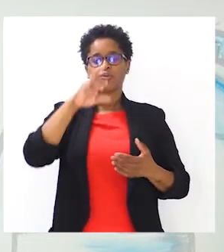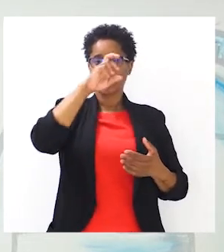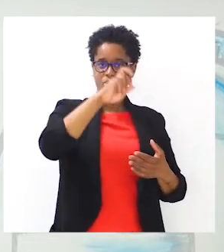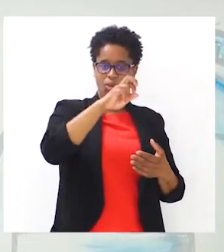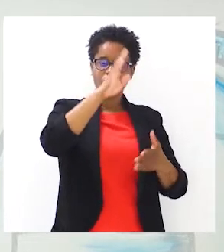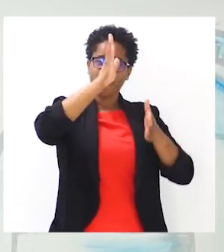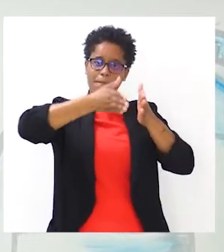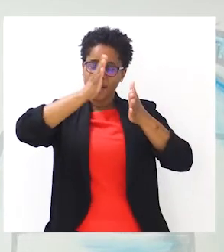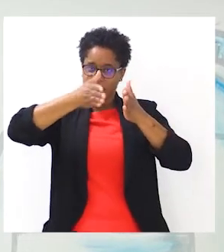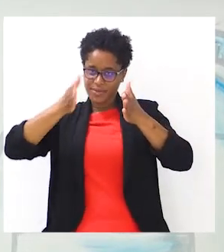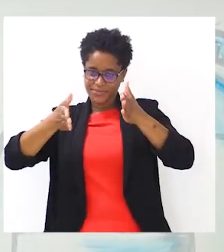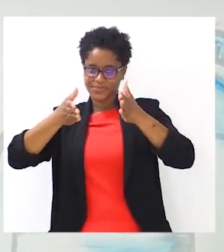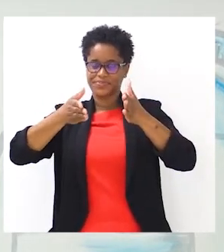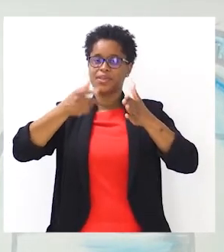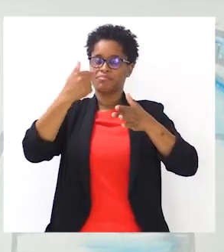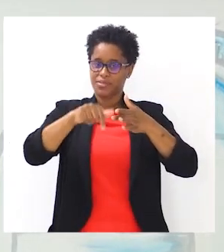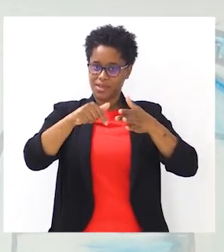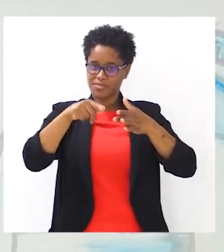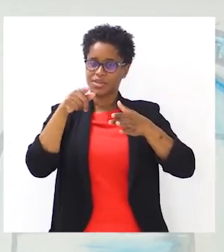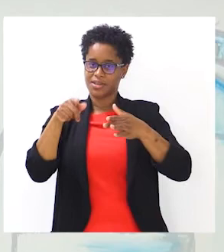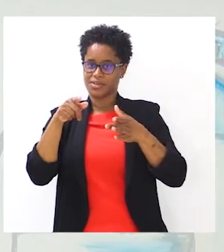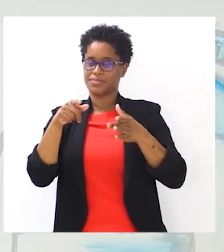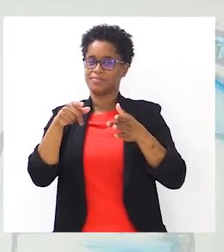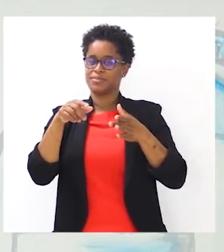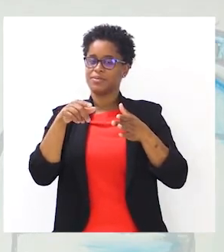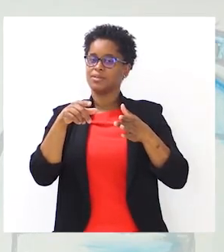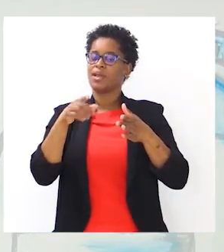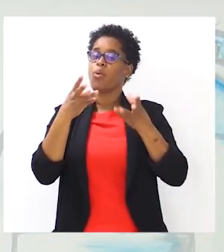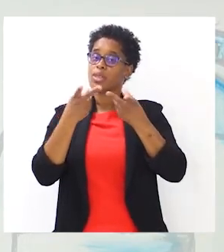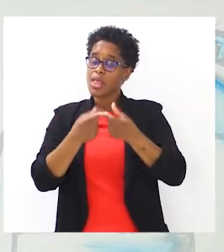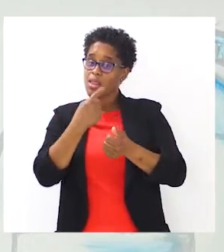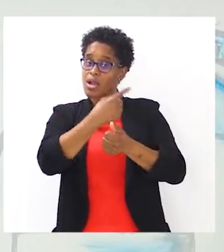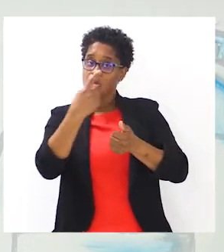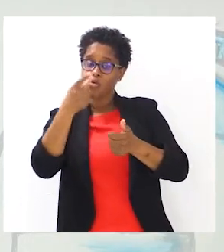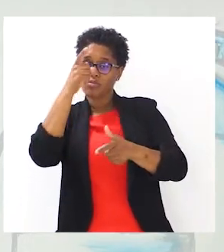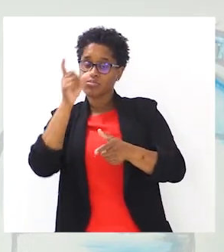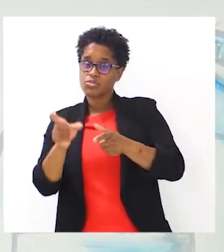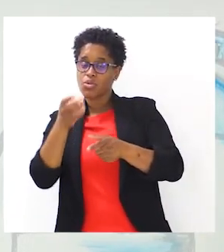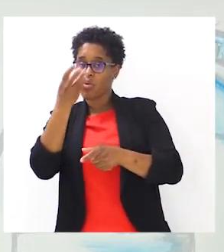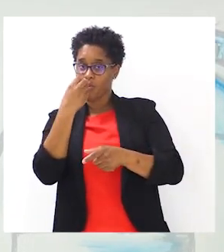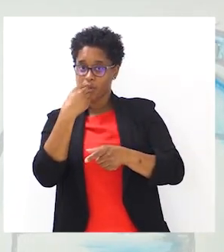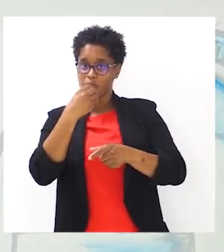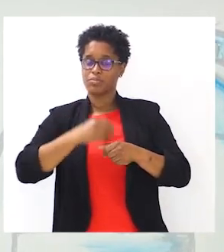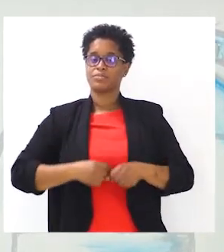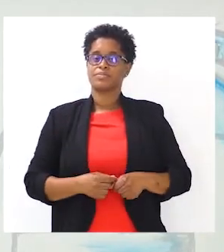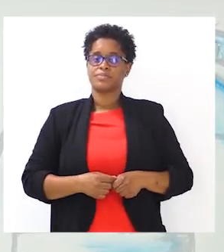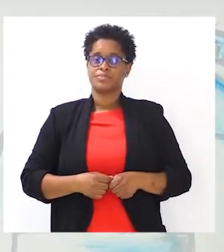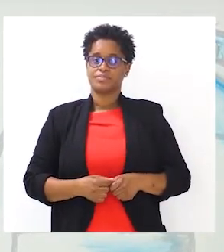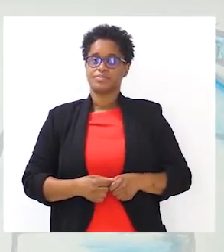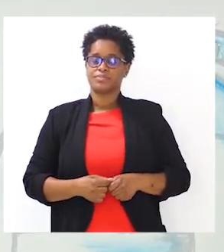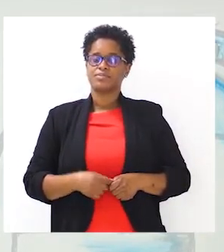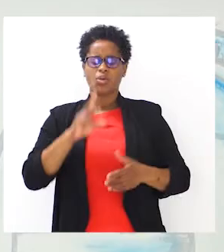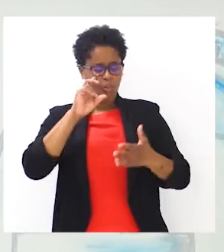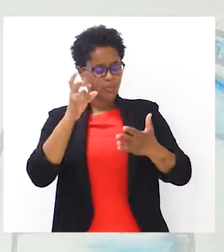8 partes, temos aqui a porção que cada um comeu, não é?